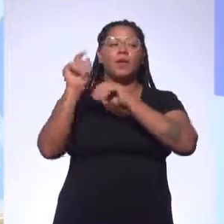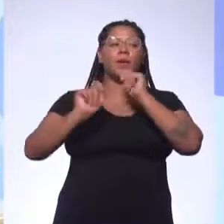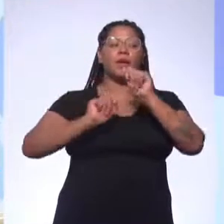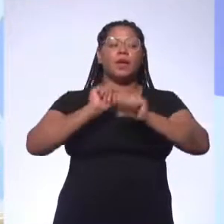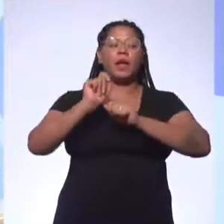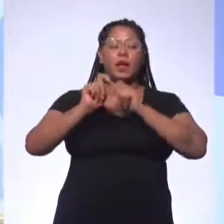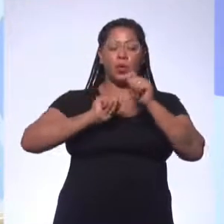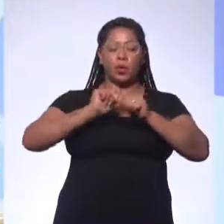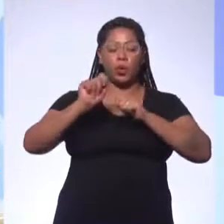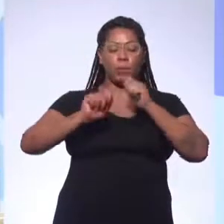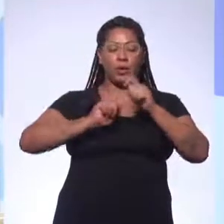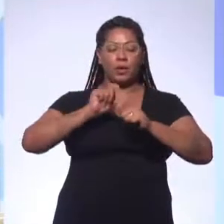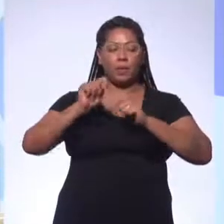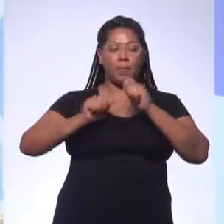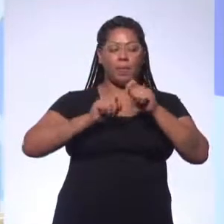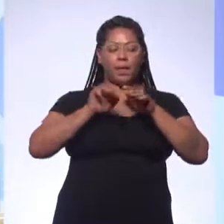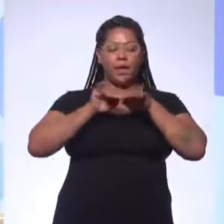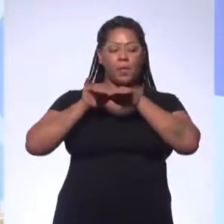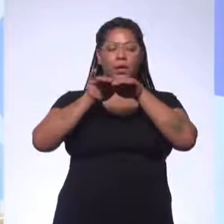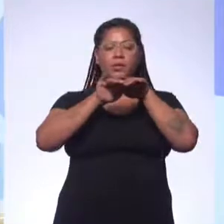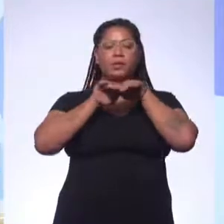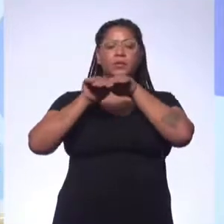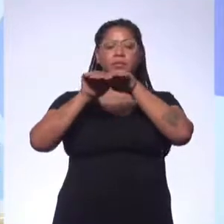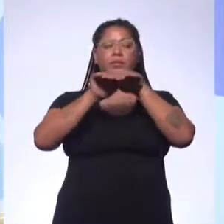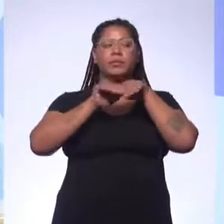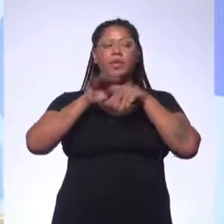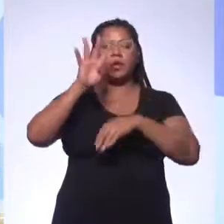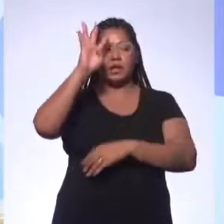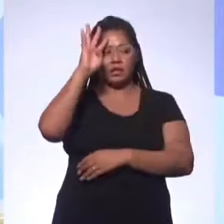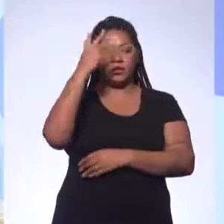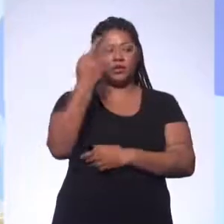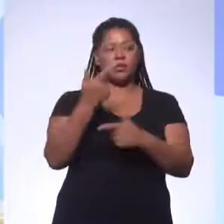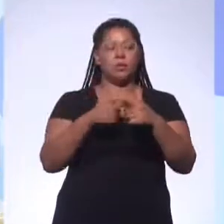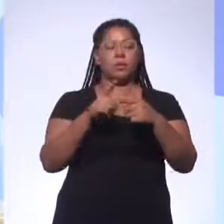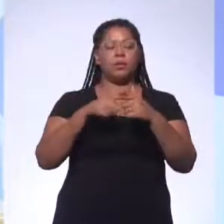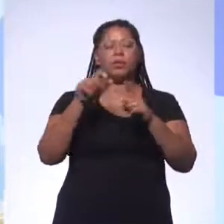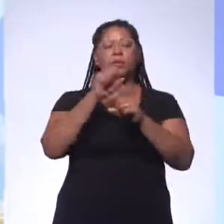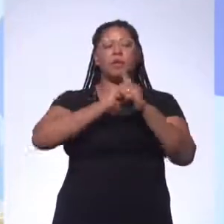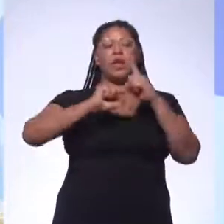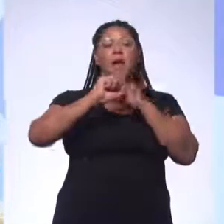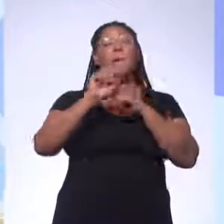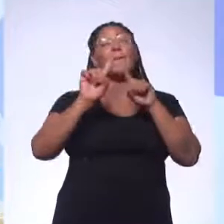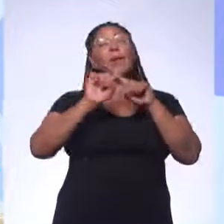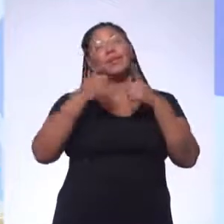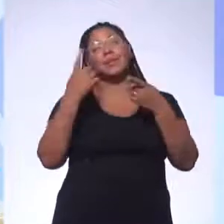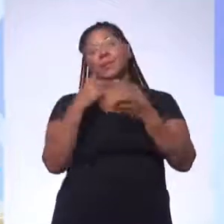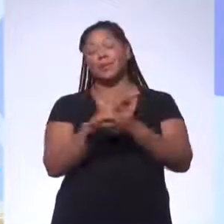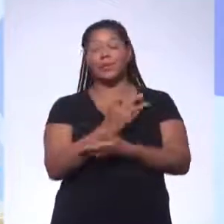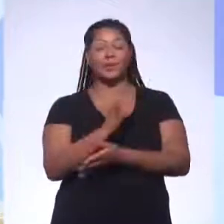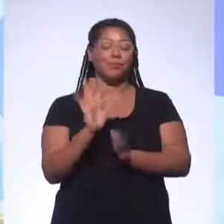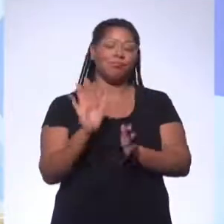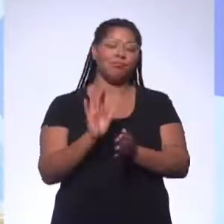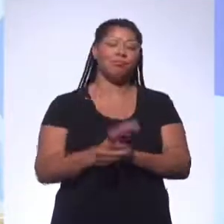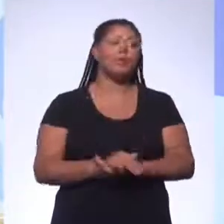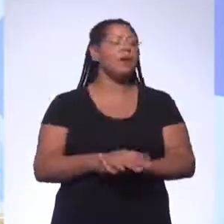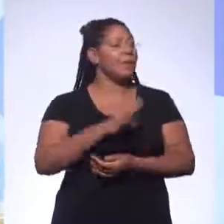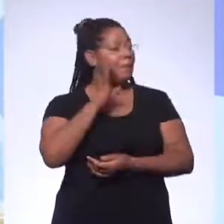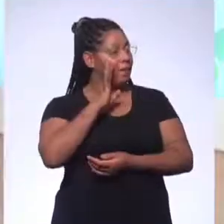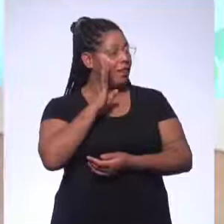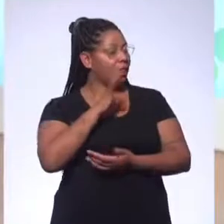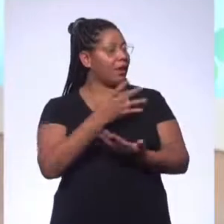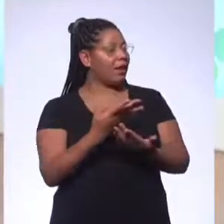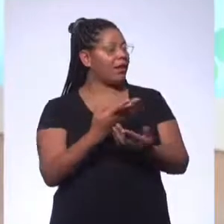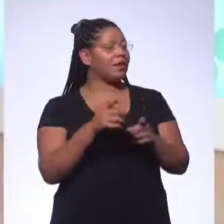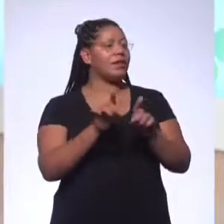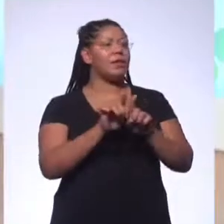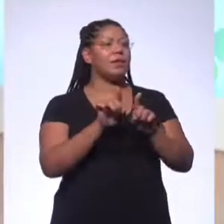ou seja, a igualdade econômica, resolveria todos os problemas sociais, mas não aconteceu. Isso, bem legal. E você me